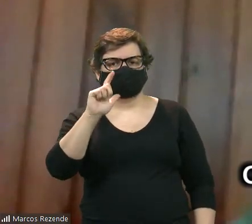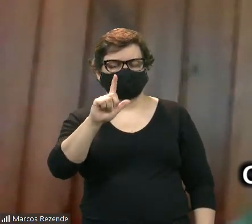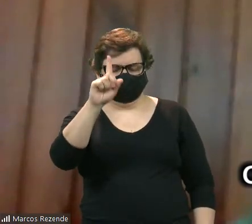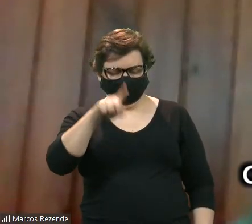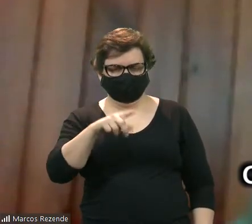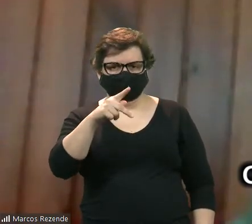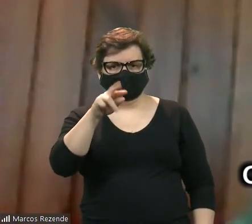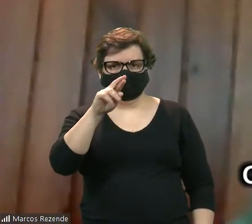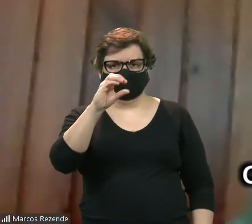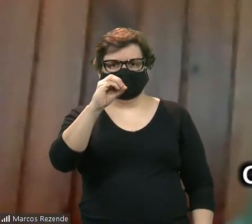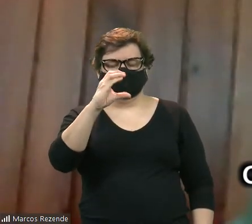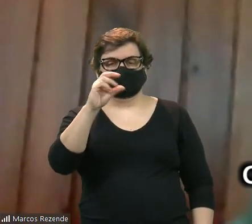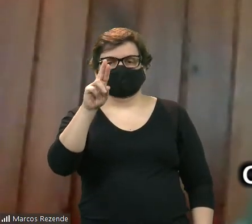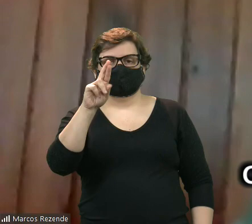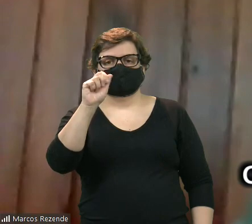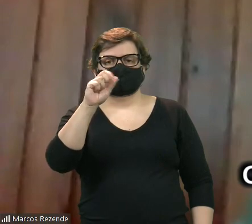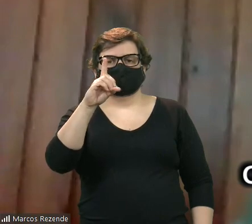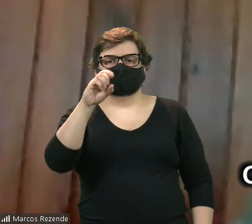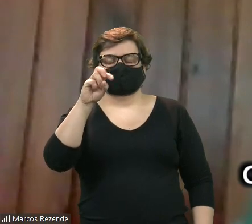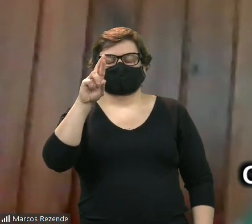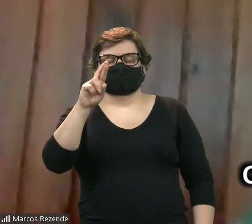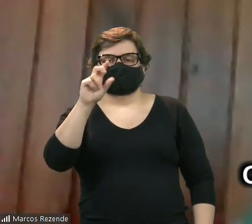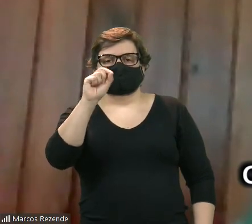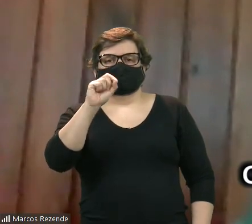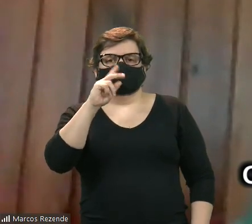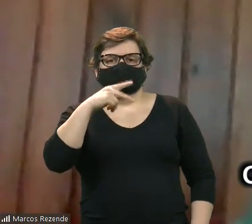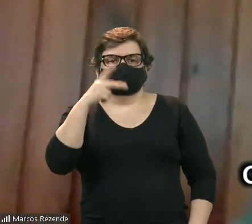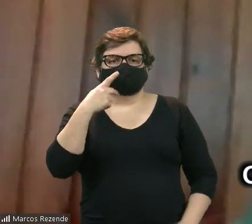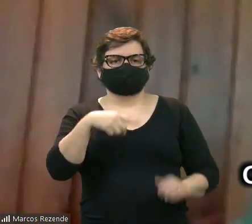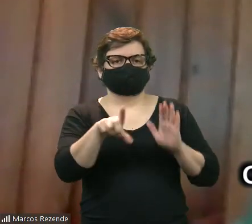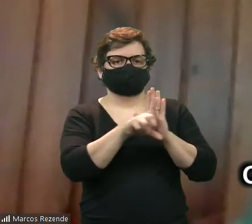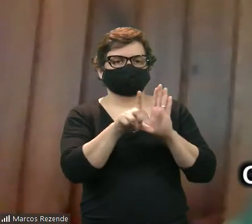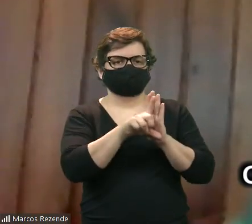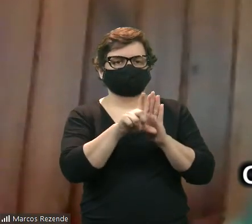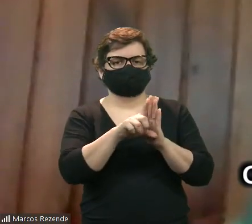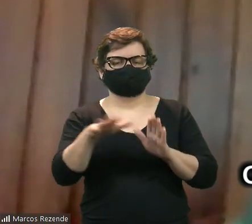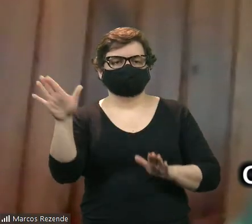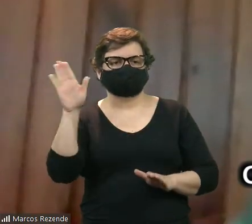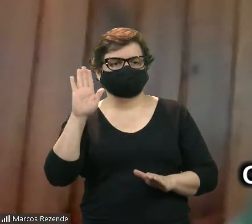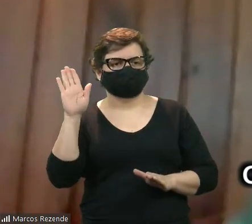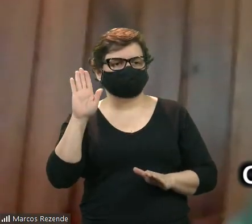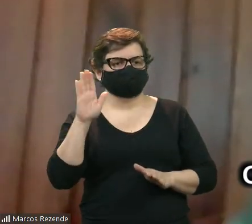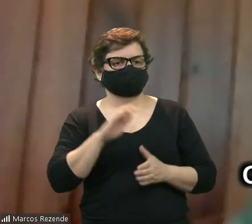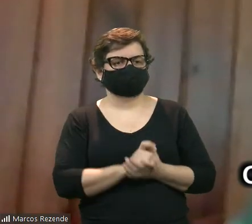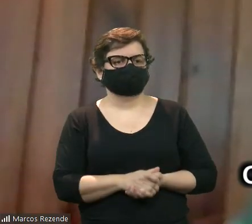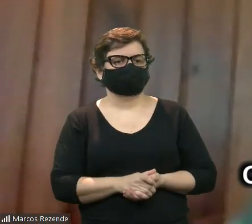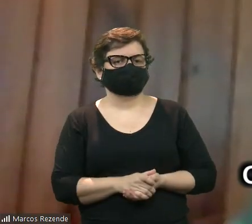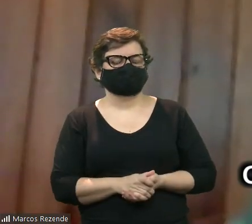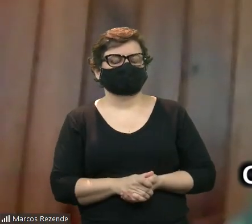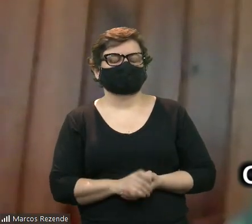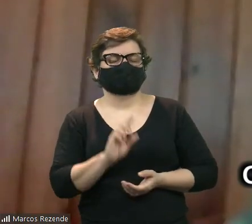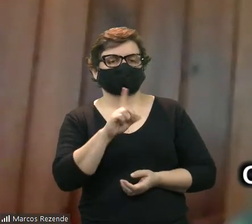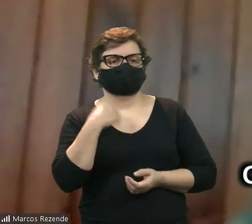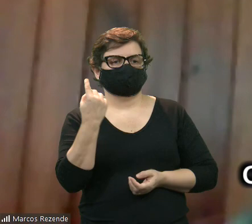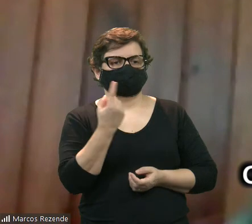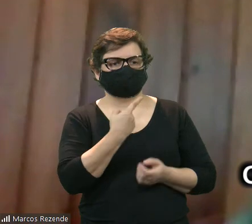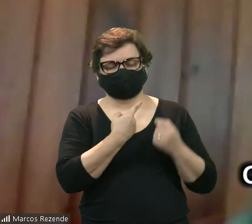dessa casa, que falará sobre legislação eleitoral. Nós